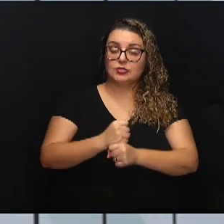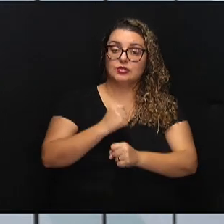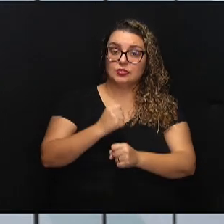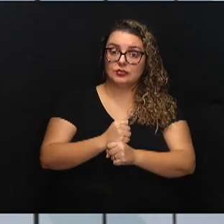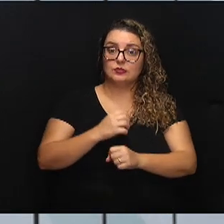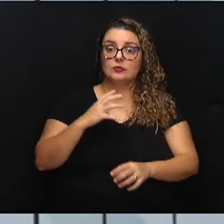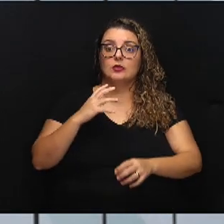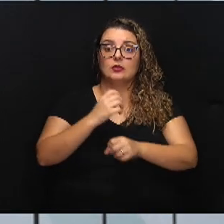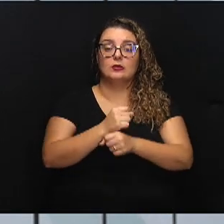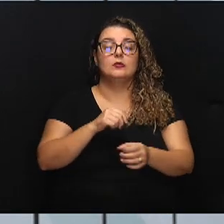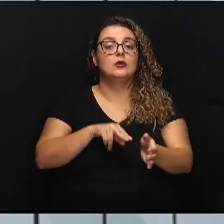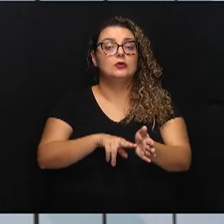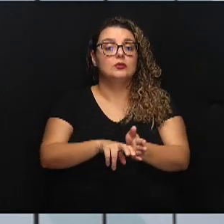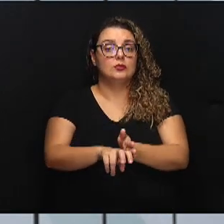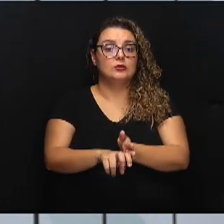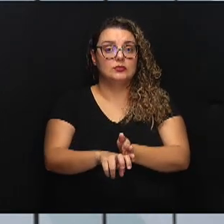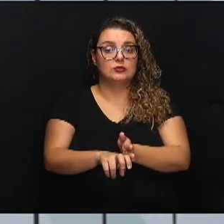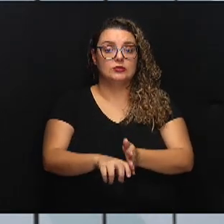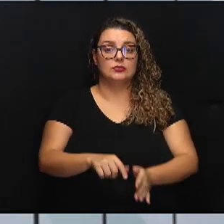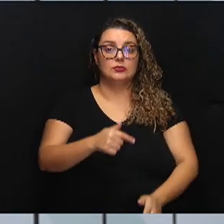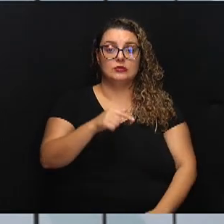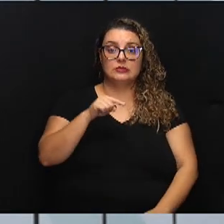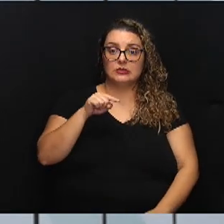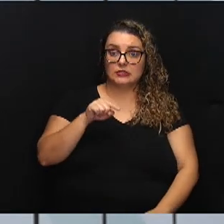sejam diagnosticados